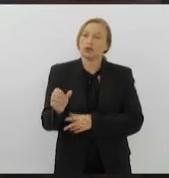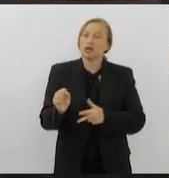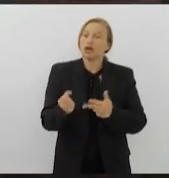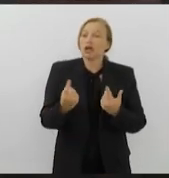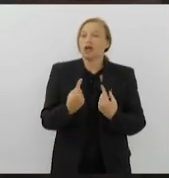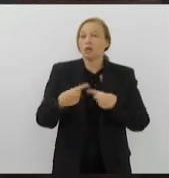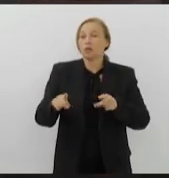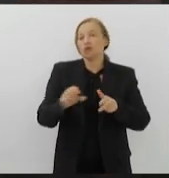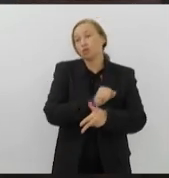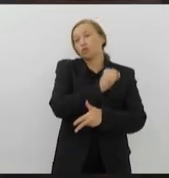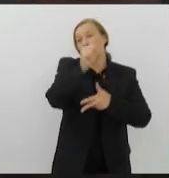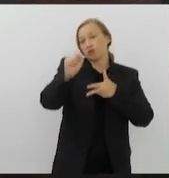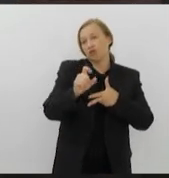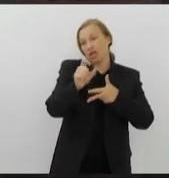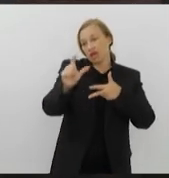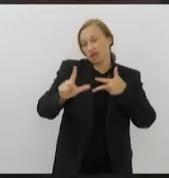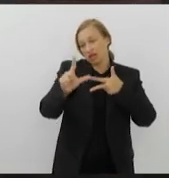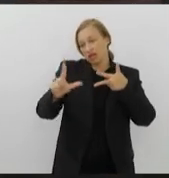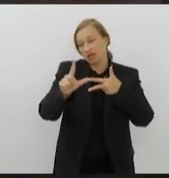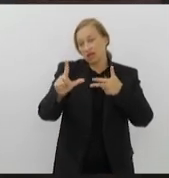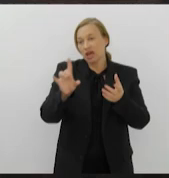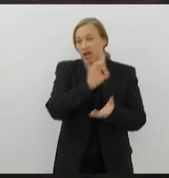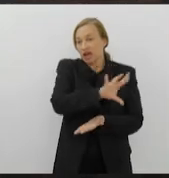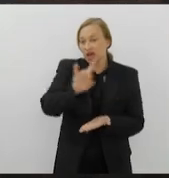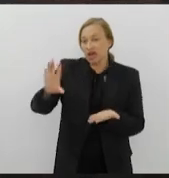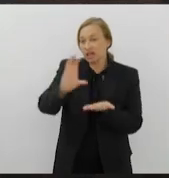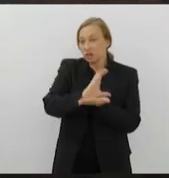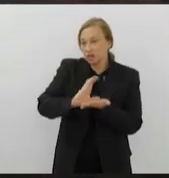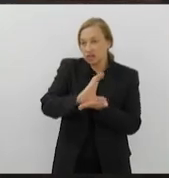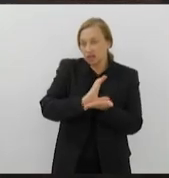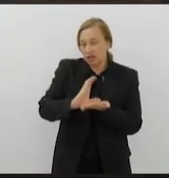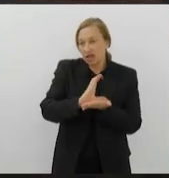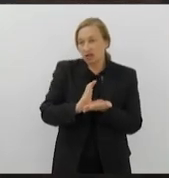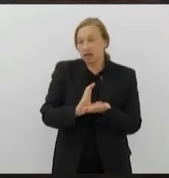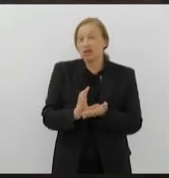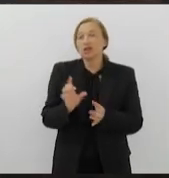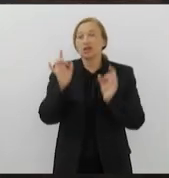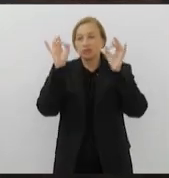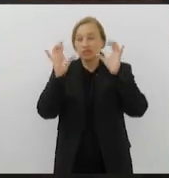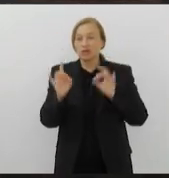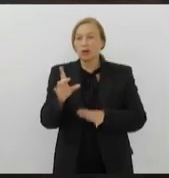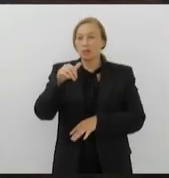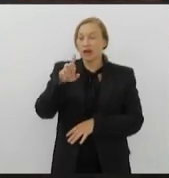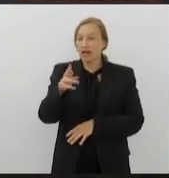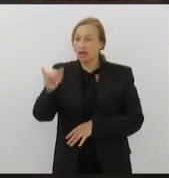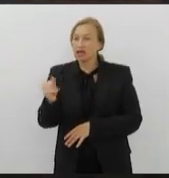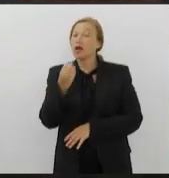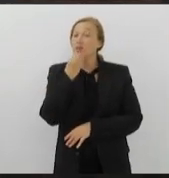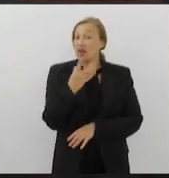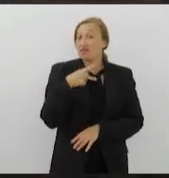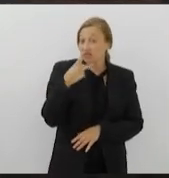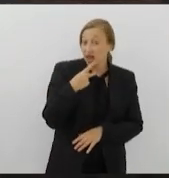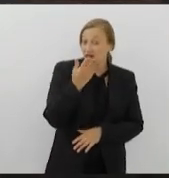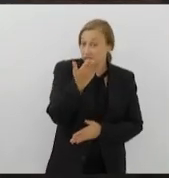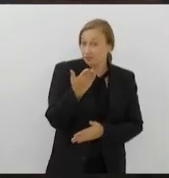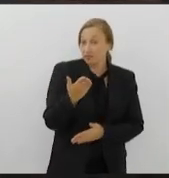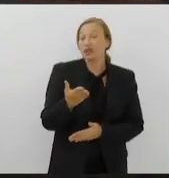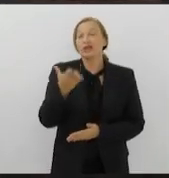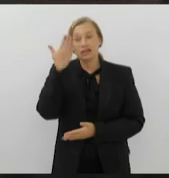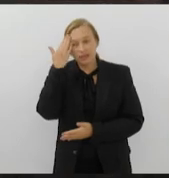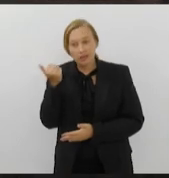individual de cada conselheiro do Tribunal, em especial da conselheira Mariana. Então, muito bem colocada a sua decisão. A gente sabe o que o